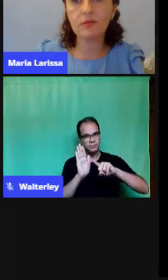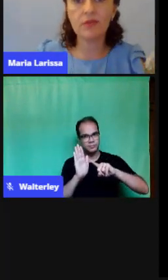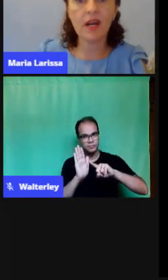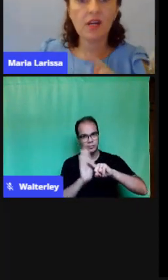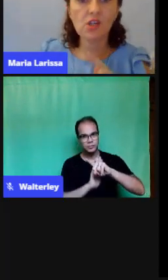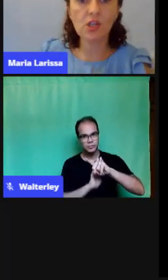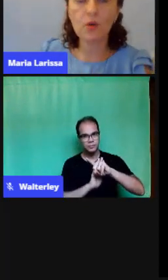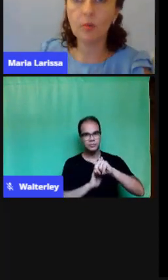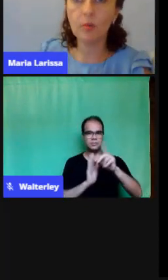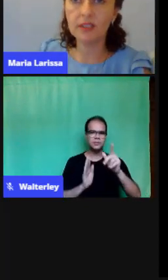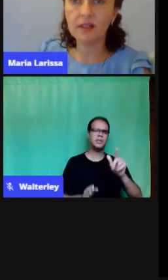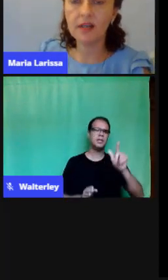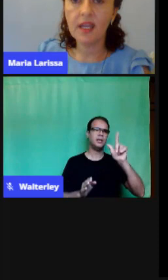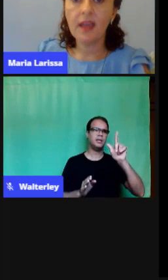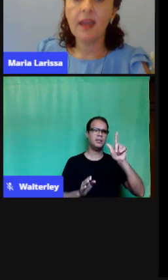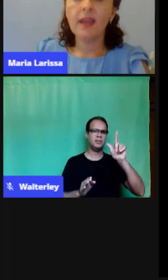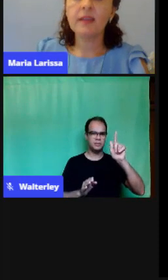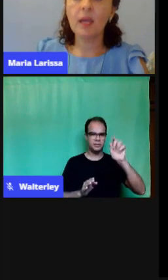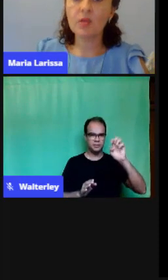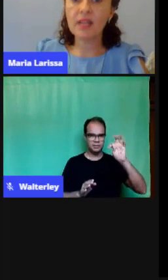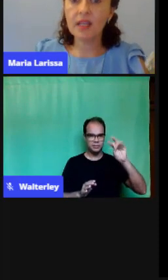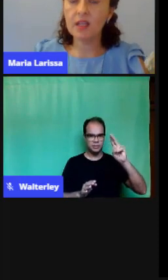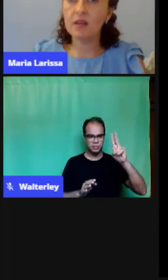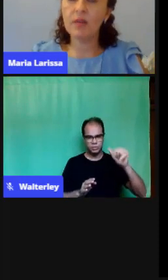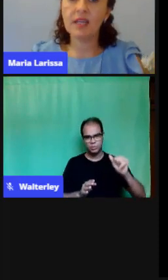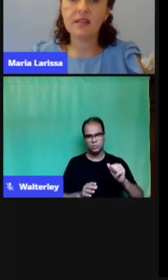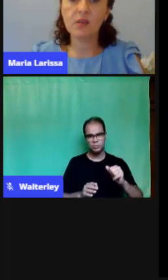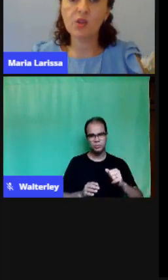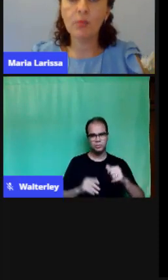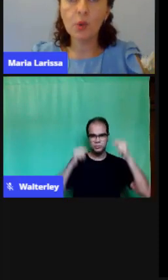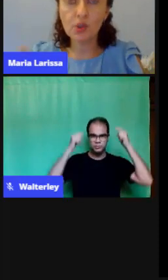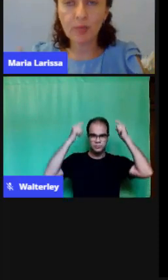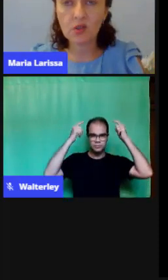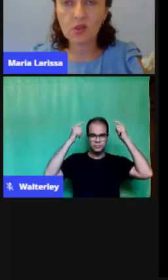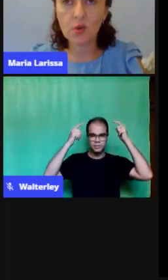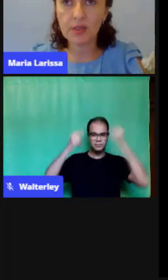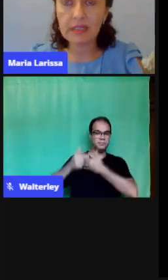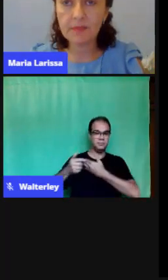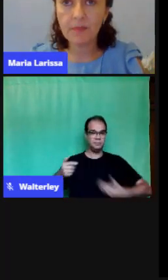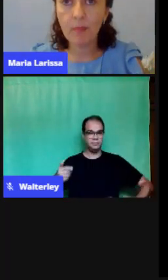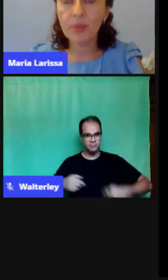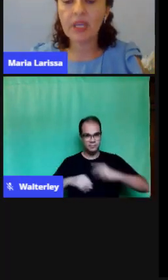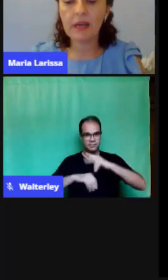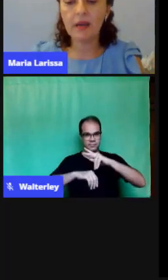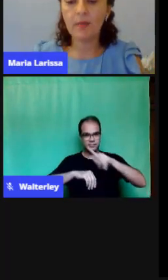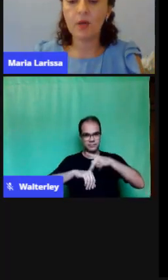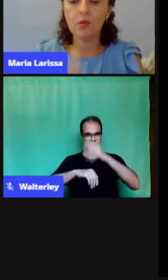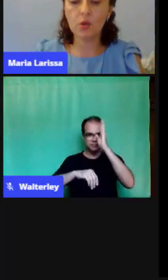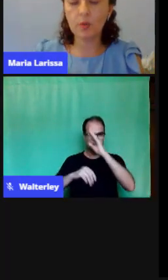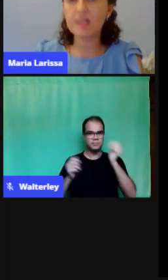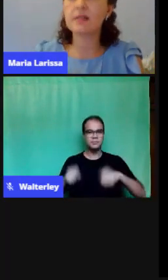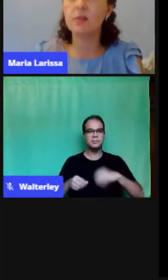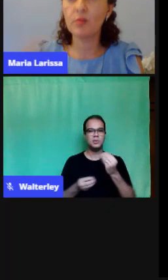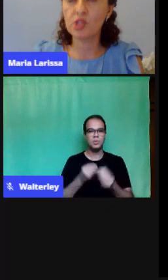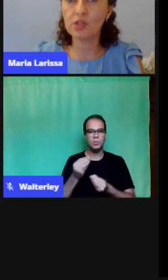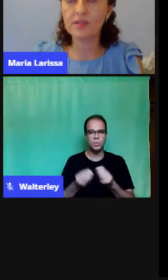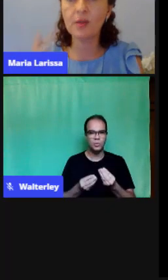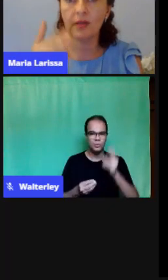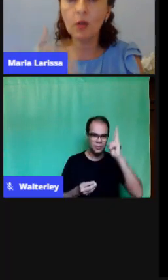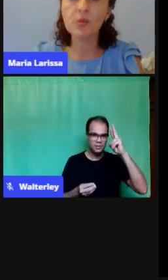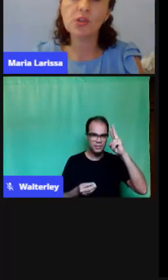como Getúlio Vargas chegou ao poder. Temos aí uma questão de múltipla escolha, porque lembra, o jogo